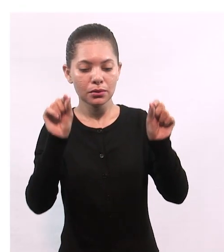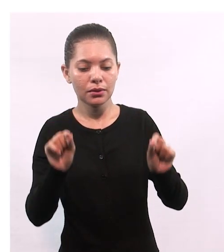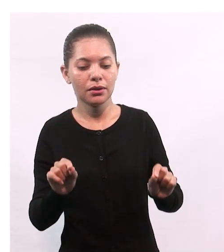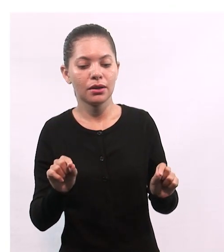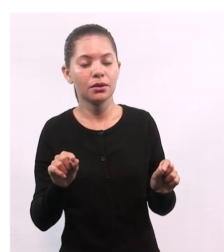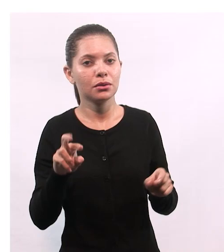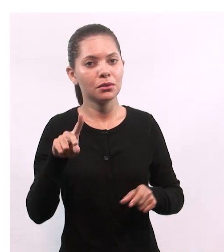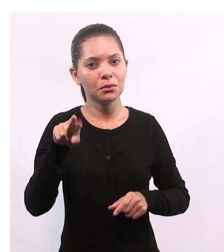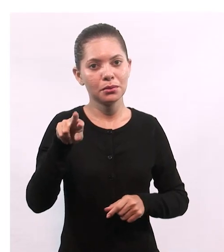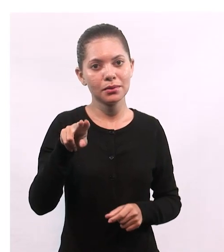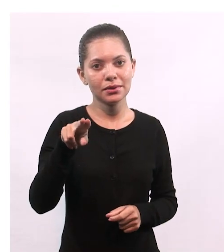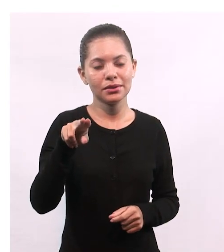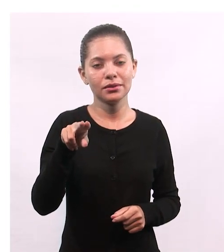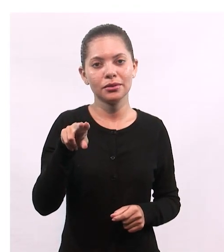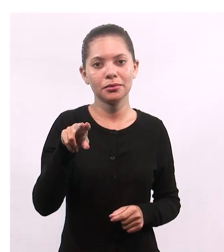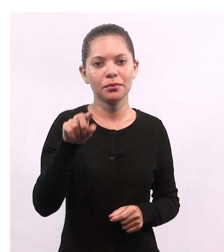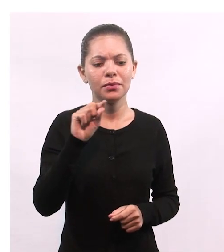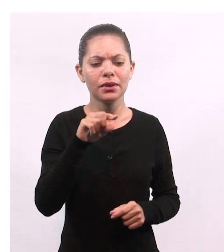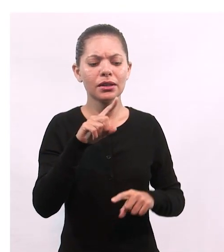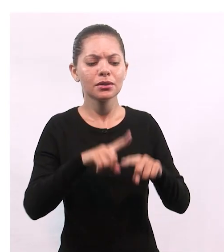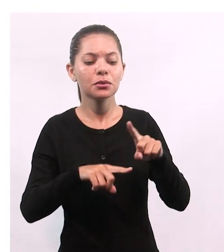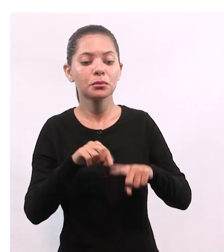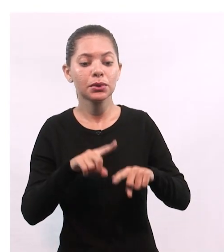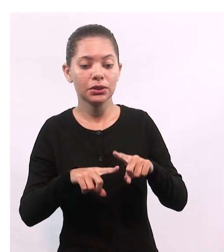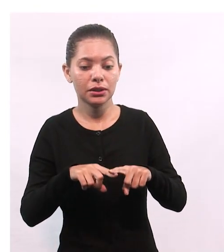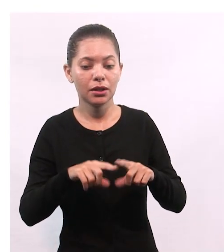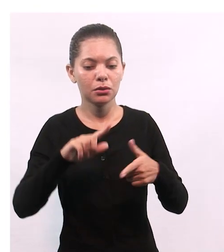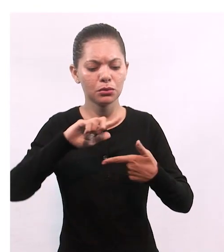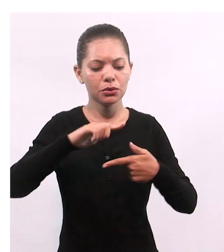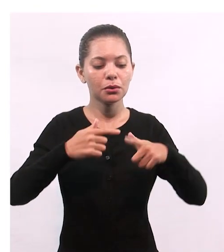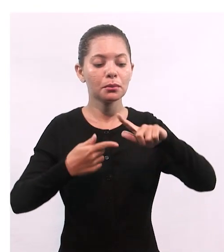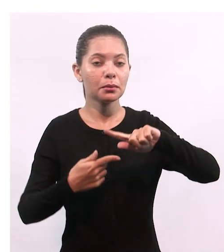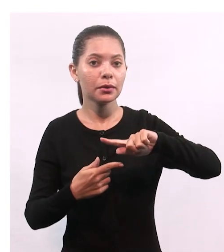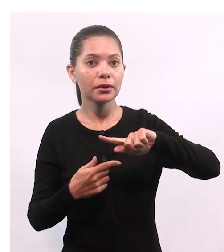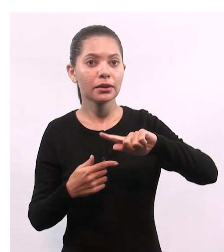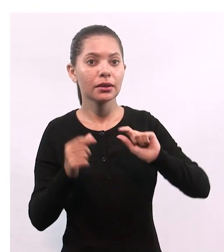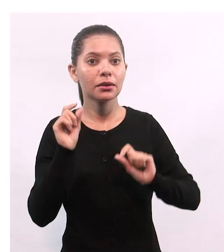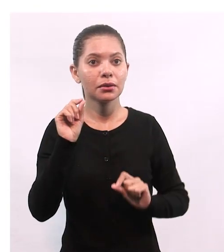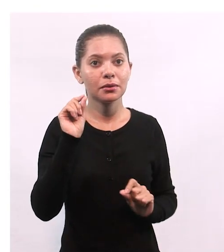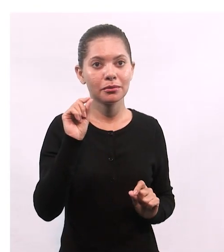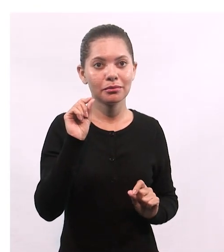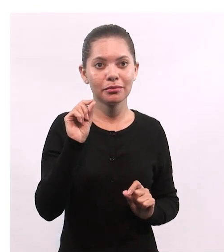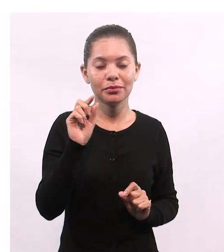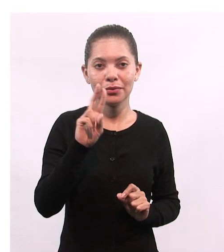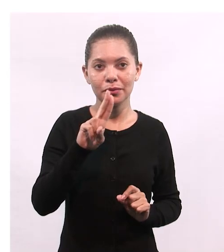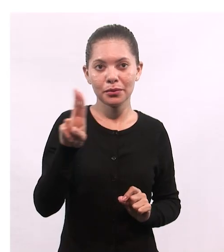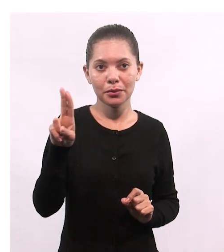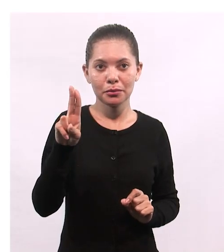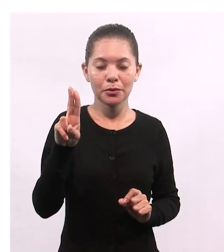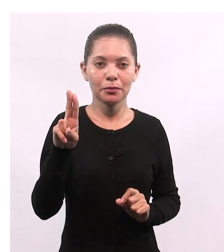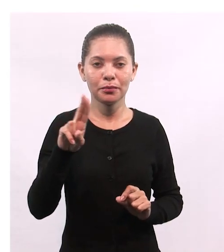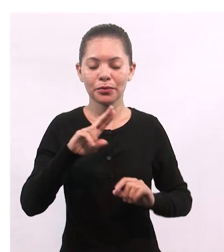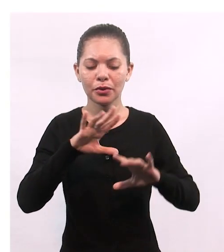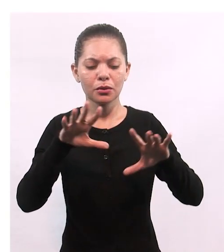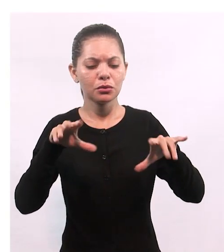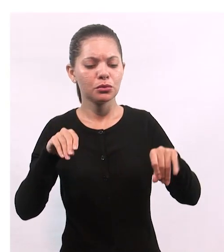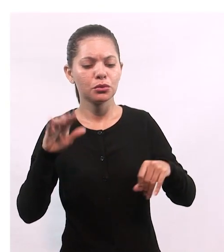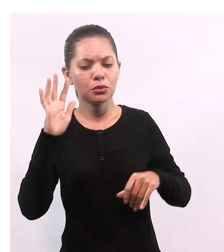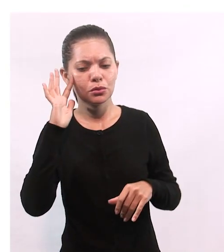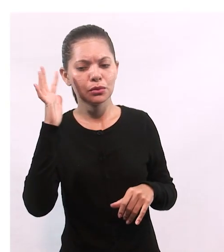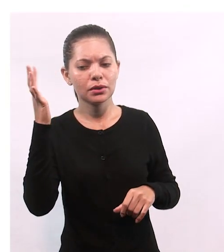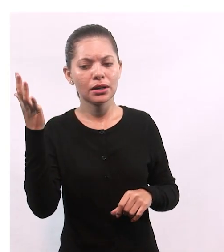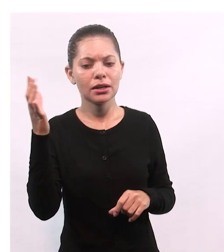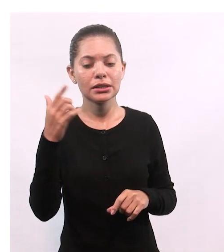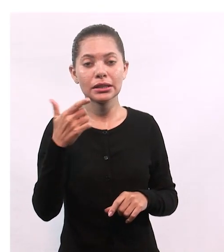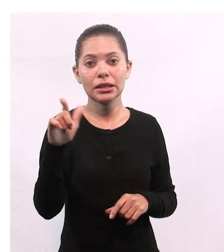par de lados paralelos. E aí, a esse objeto, essa forma geométrica, a gente chama de trapézio. Já